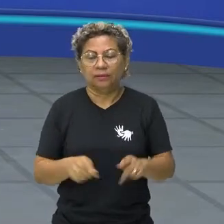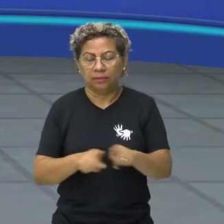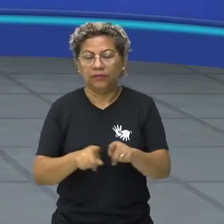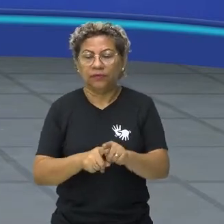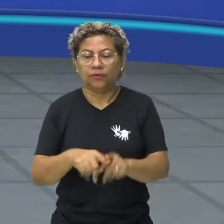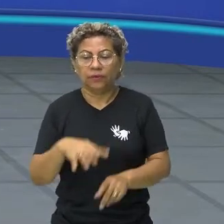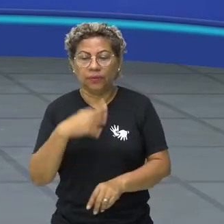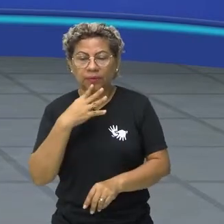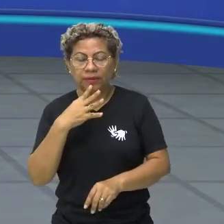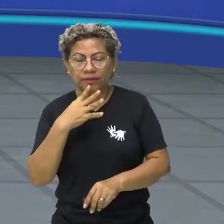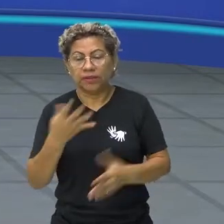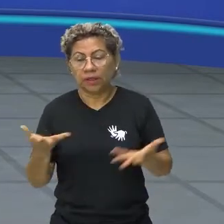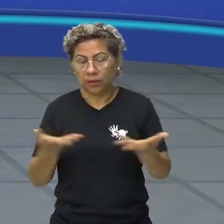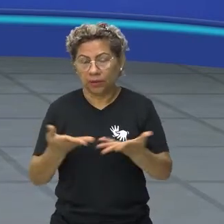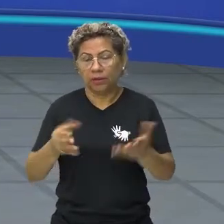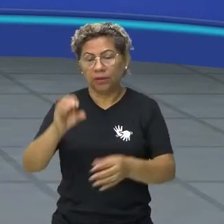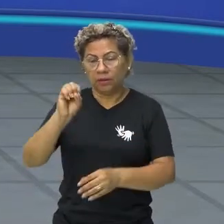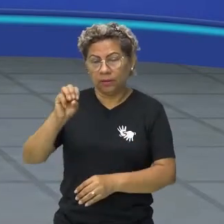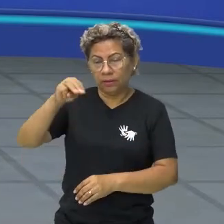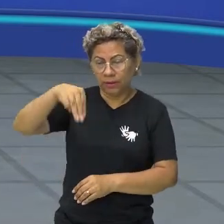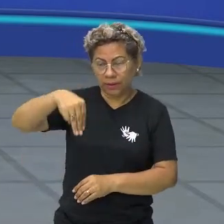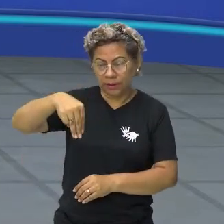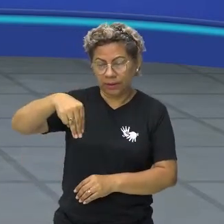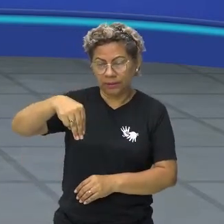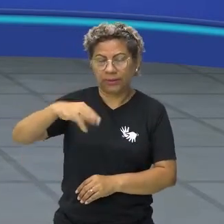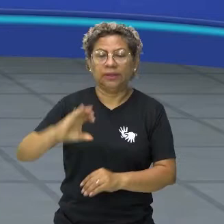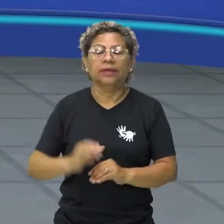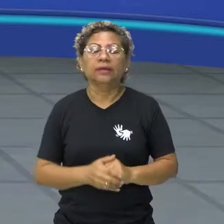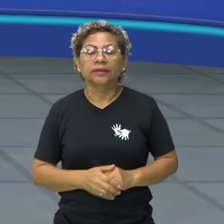a OMC, né? A Organização Mundial do